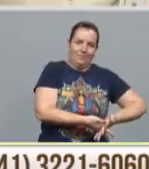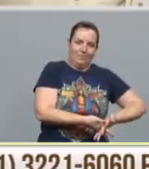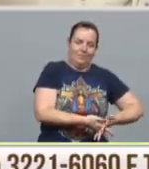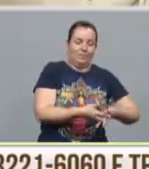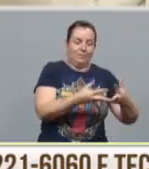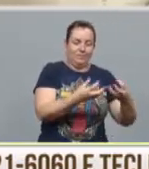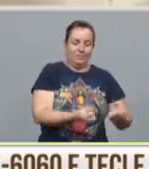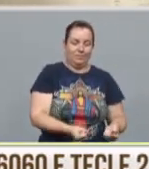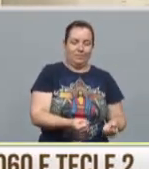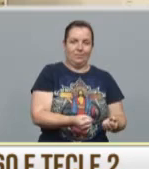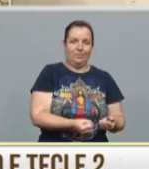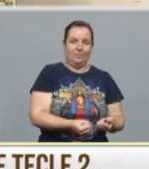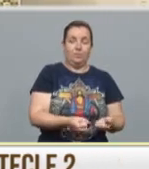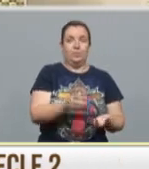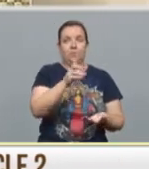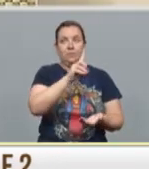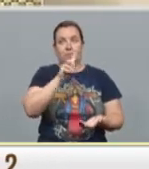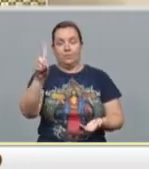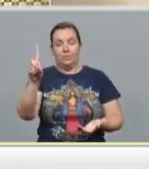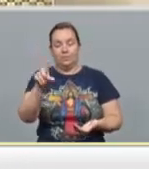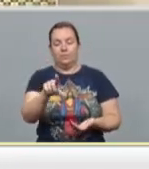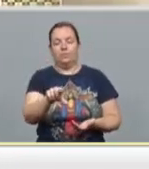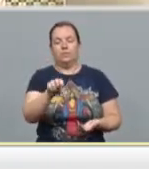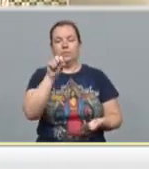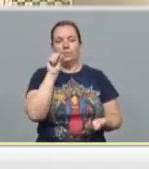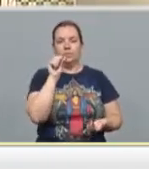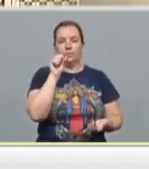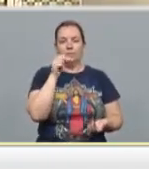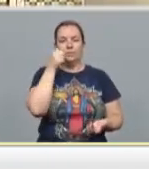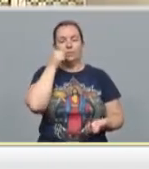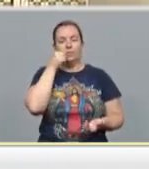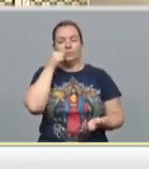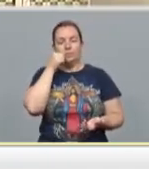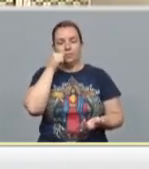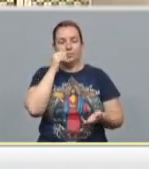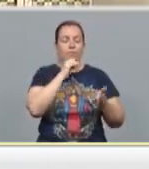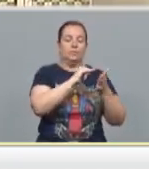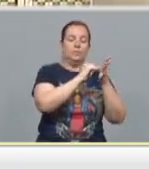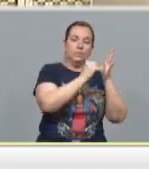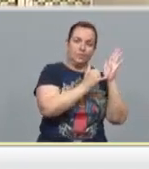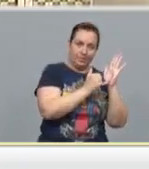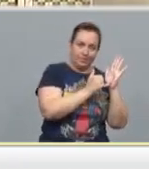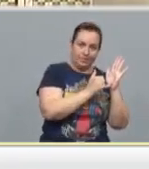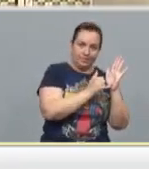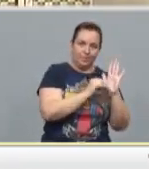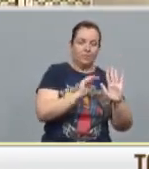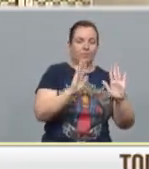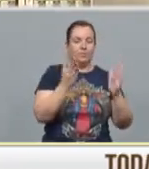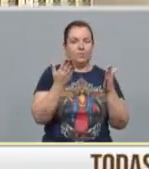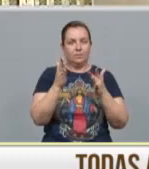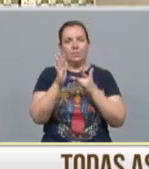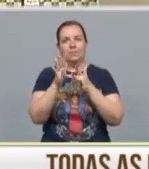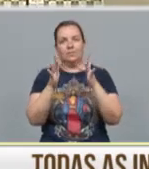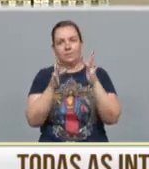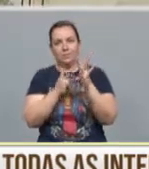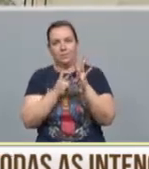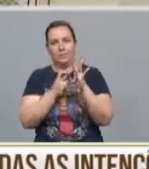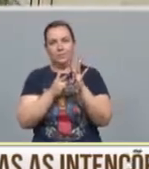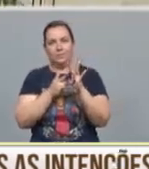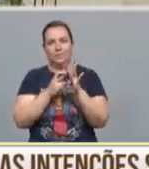Deus escolhe Maria, José, de poucas posses, quando Jesus